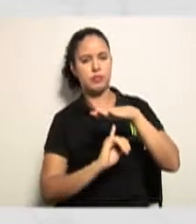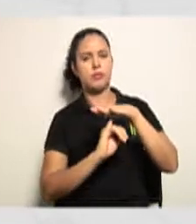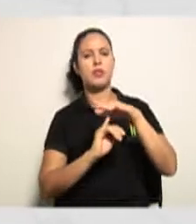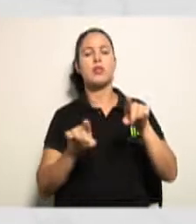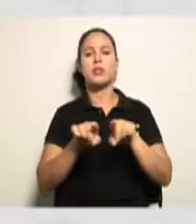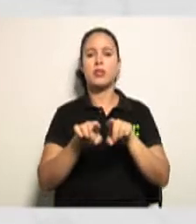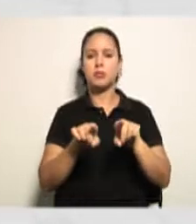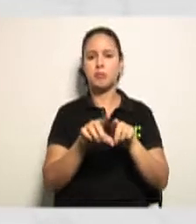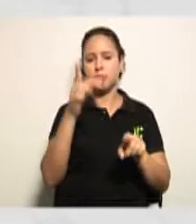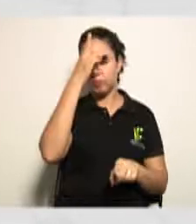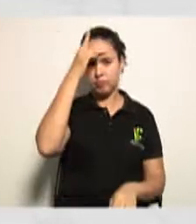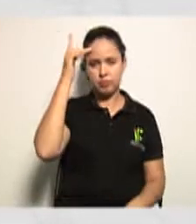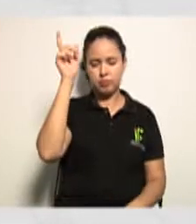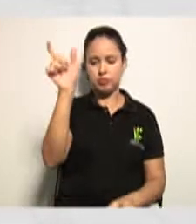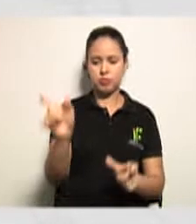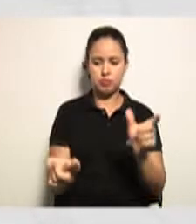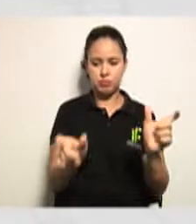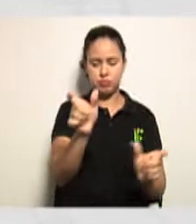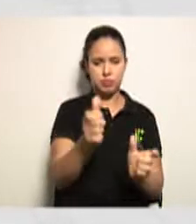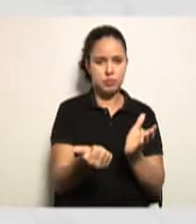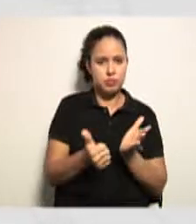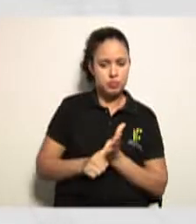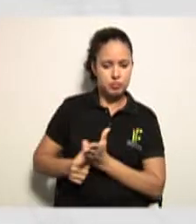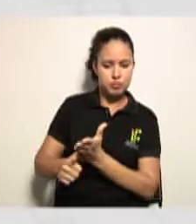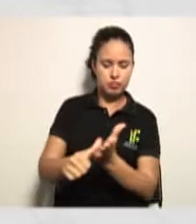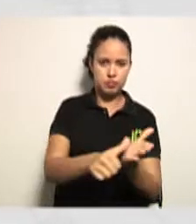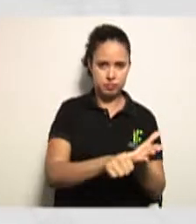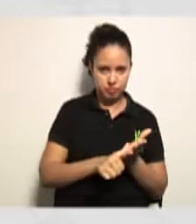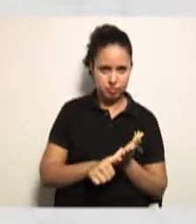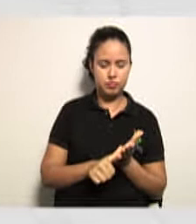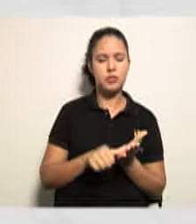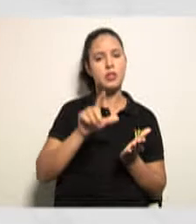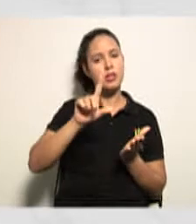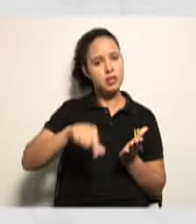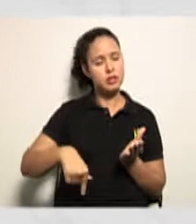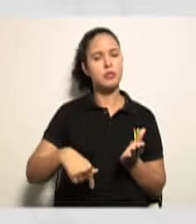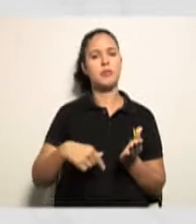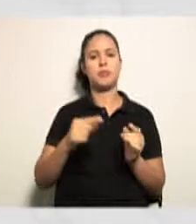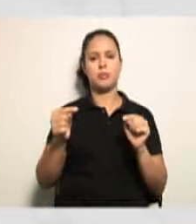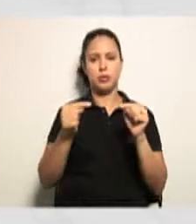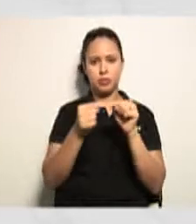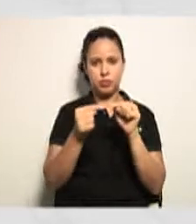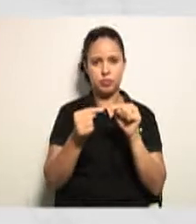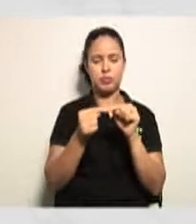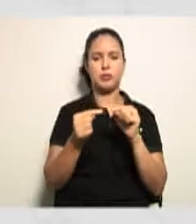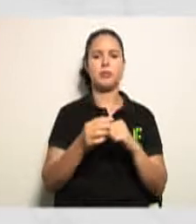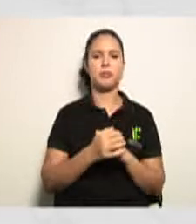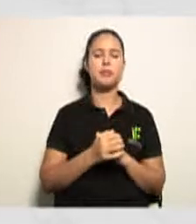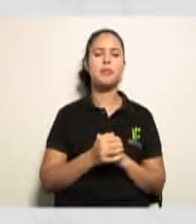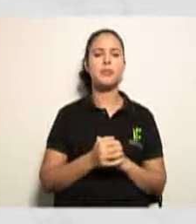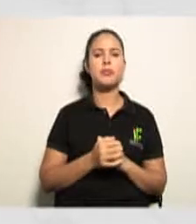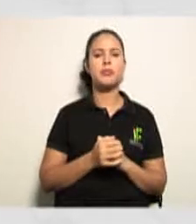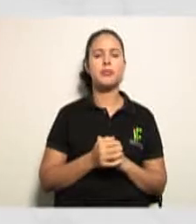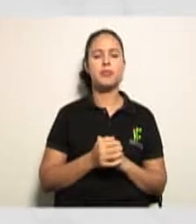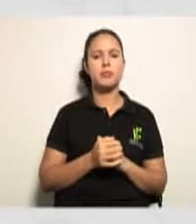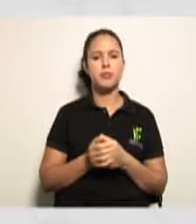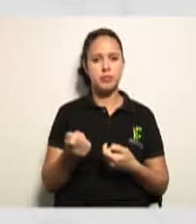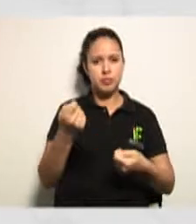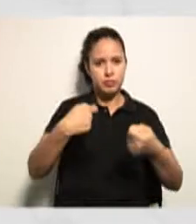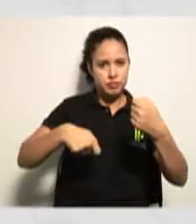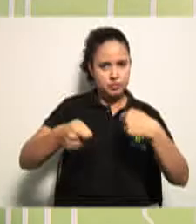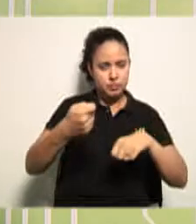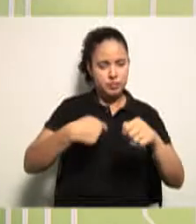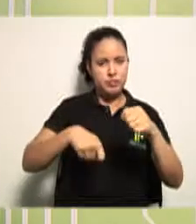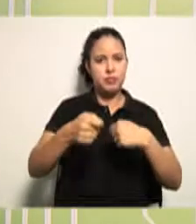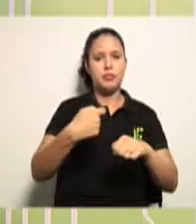das organizações, dos cooperados. Então, nós temos aí uma definição que, ao administrar,